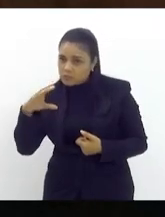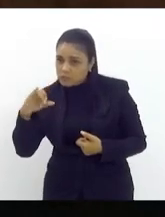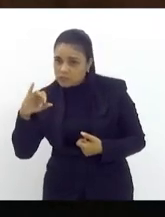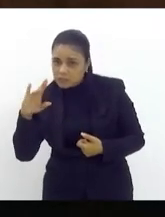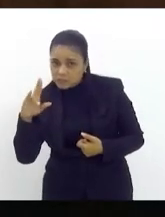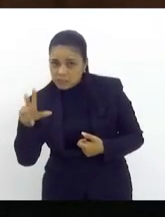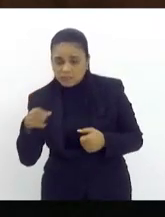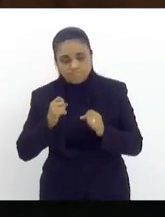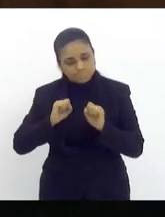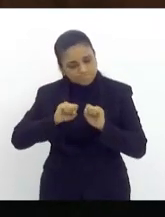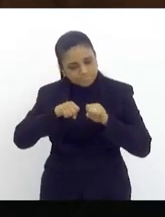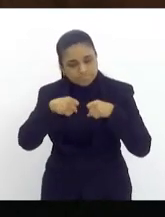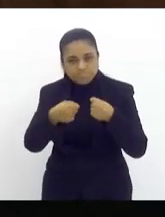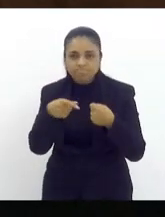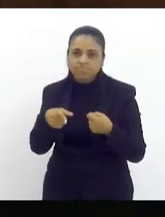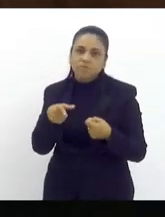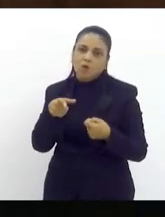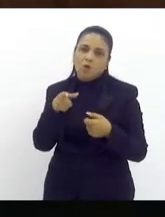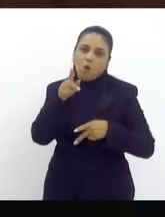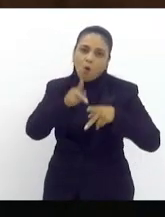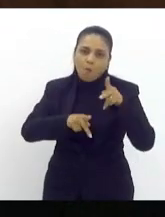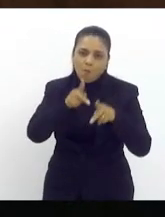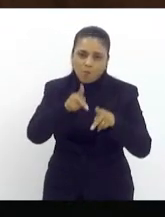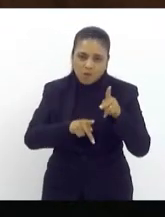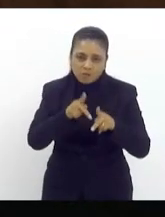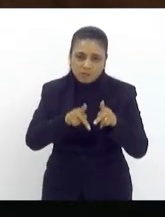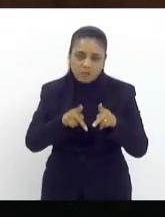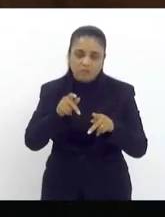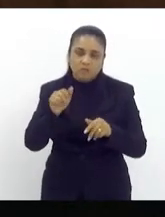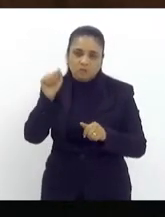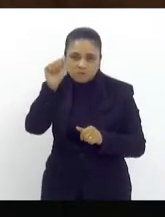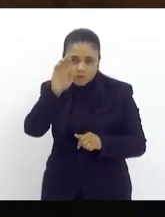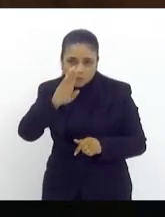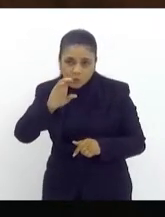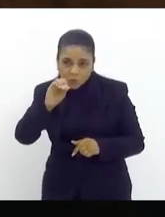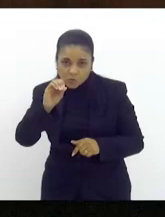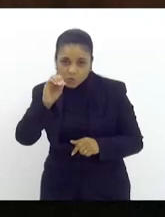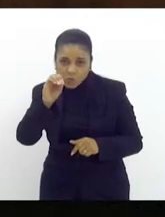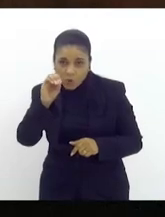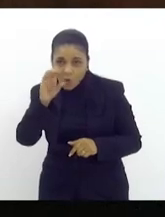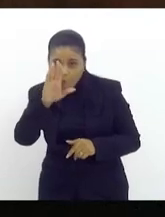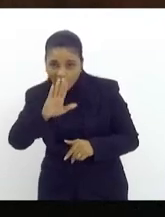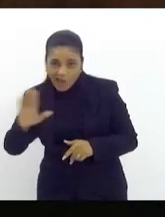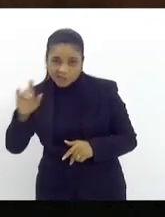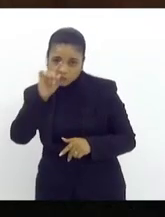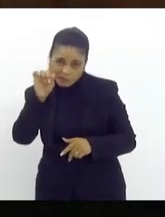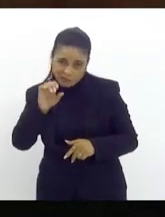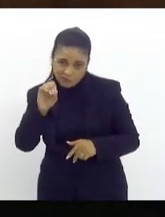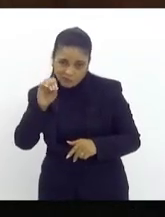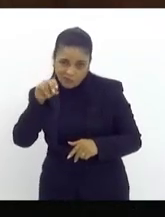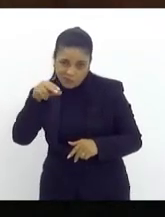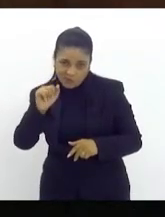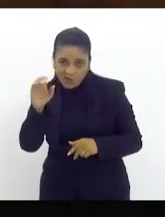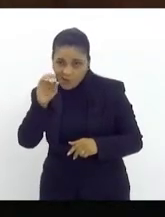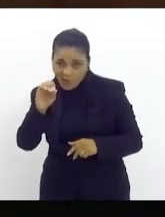Oeste. Por isso que eu me coloco aqui ao seu lado. Eu vi muitas